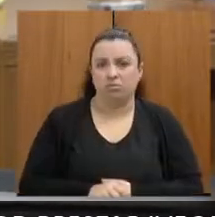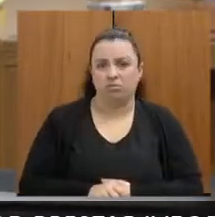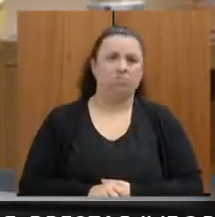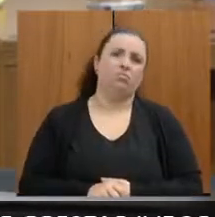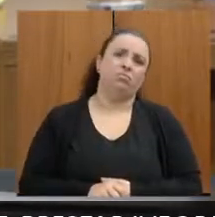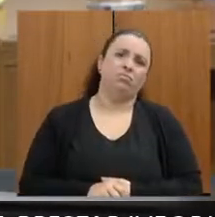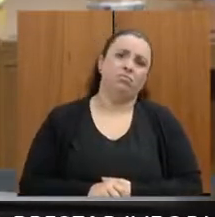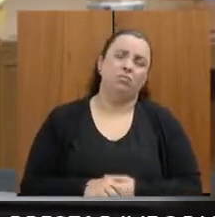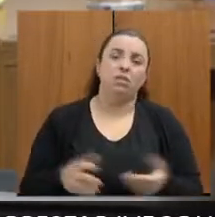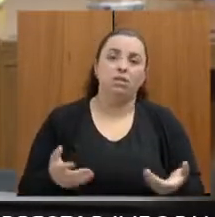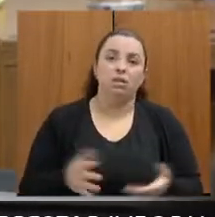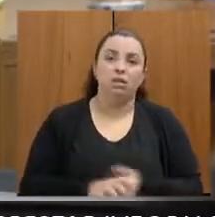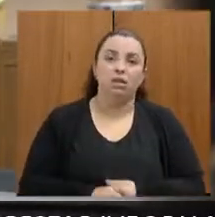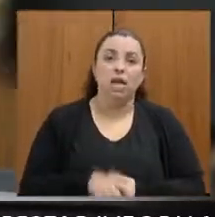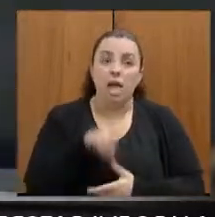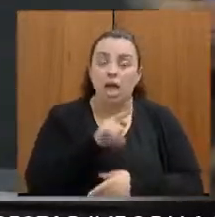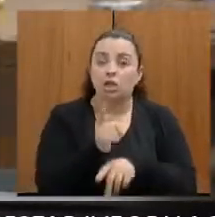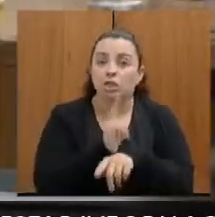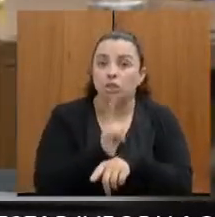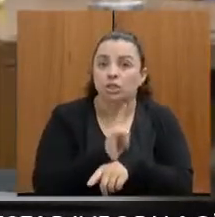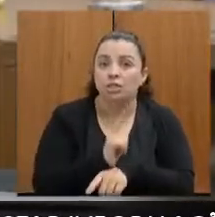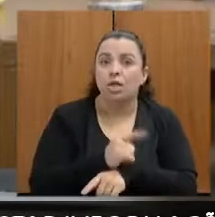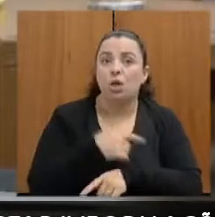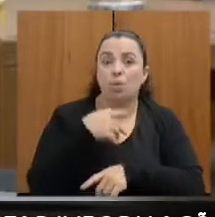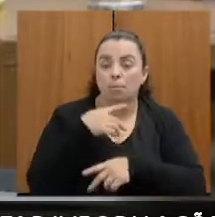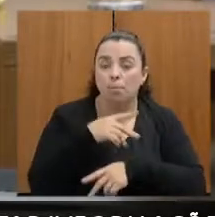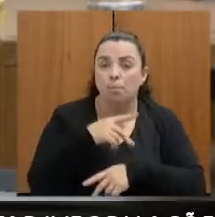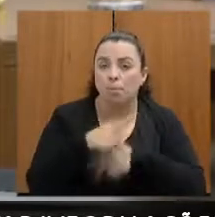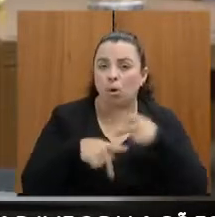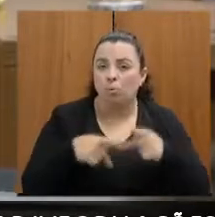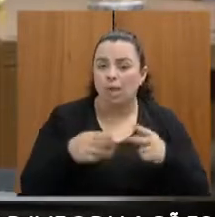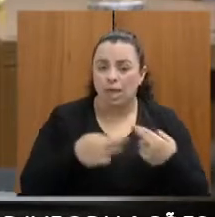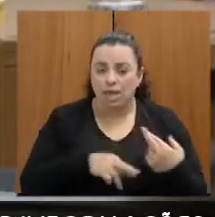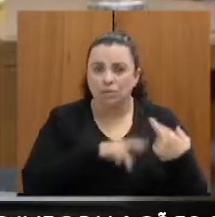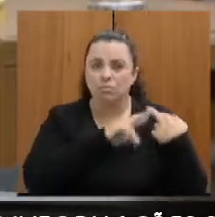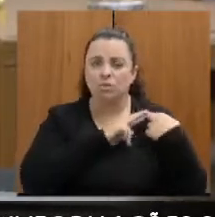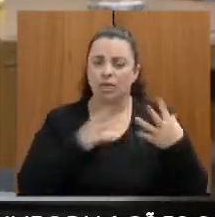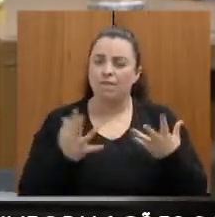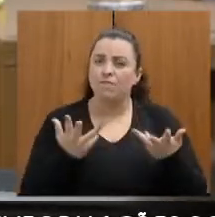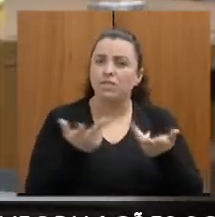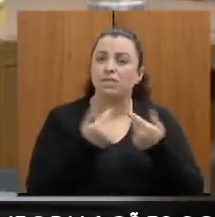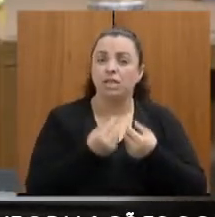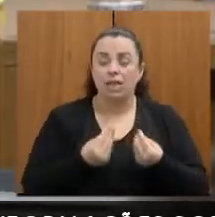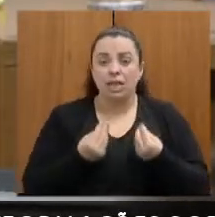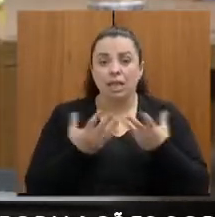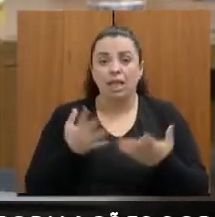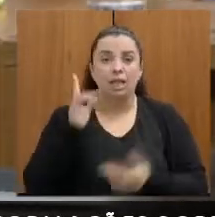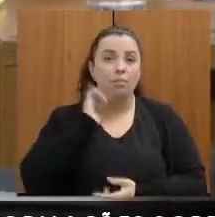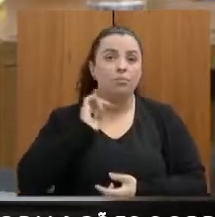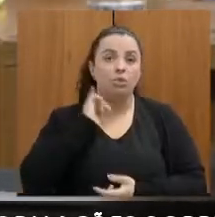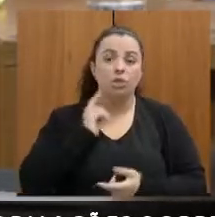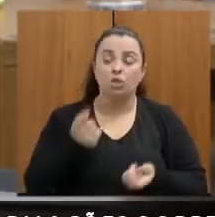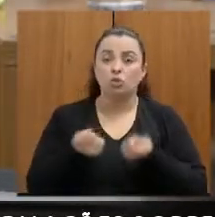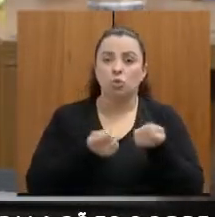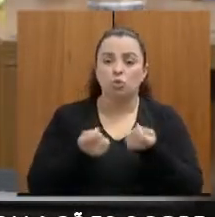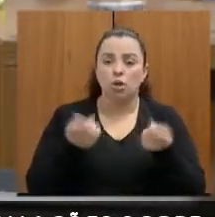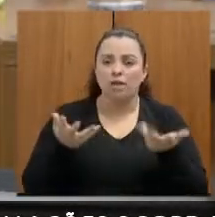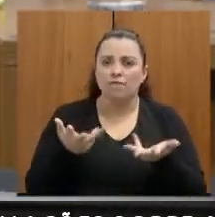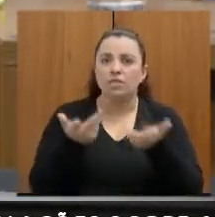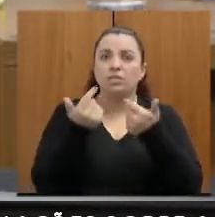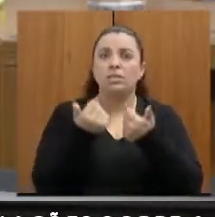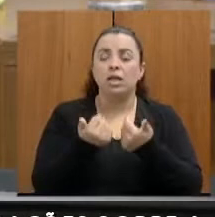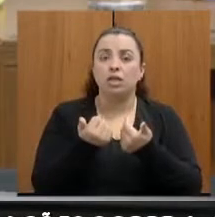responsável eficiente que dá dando para Minas Gerais um Contorno diferente resgatando o nosso